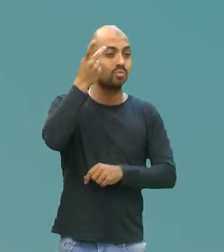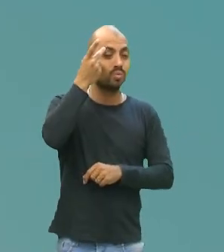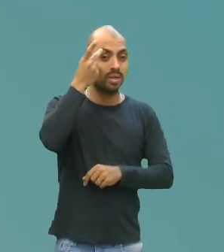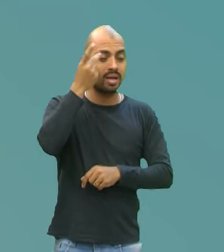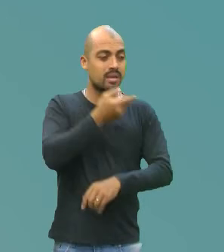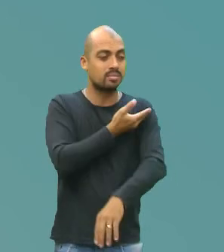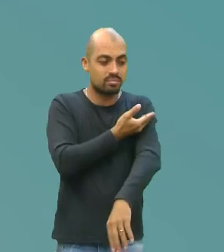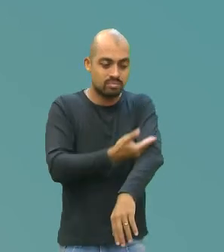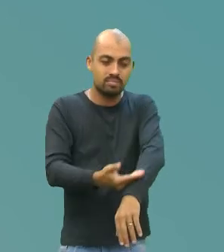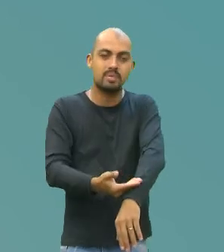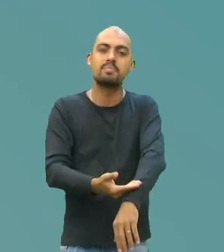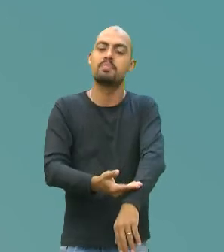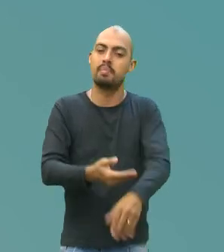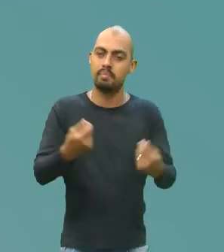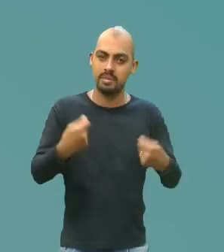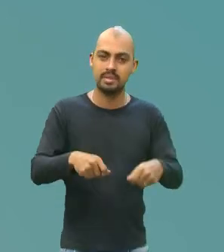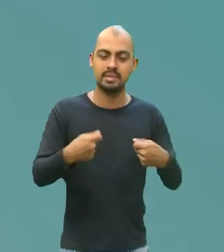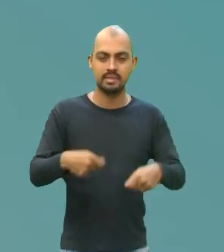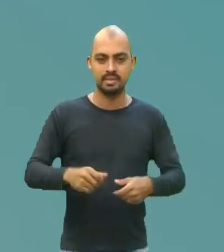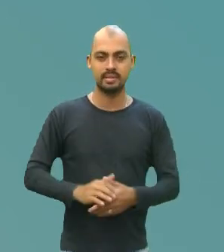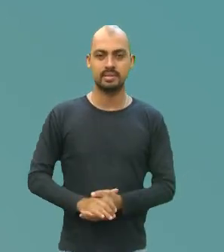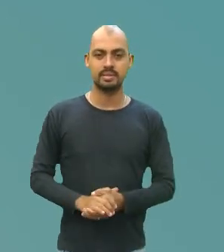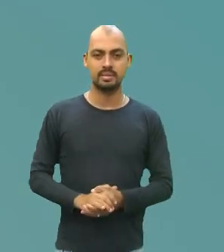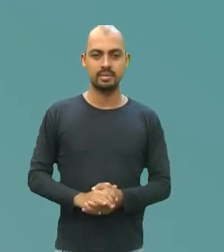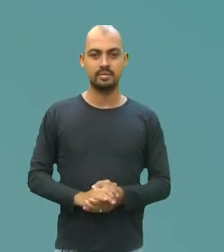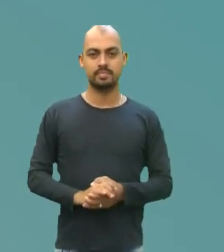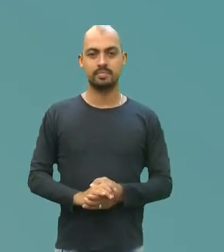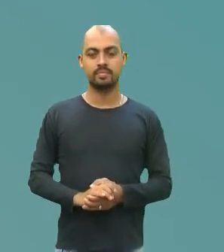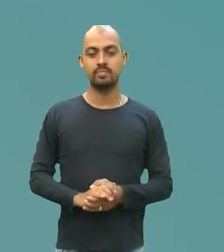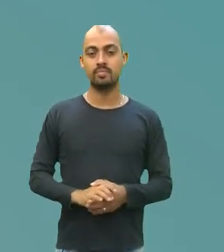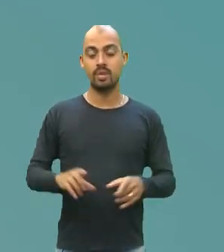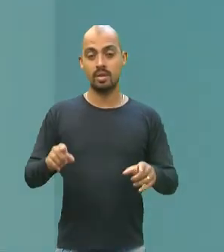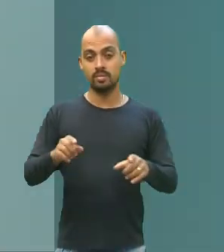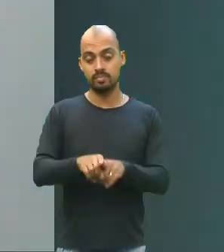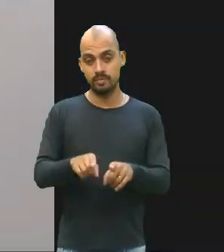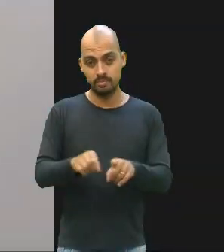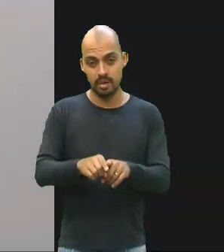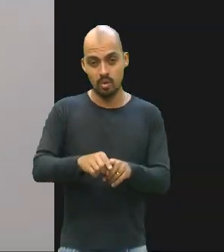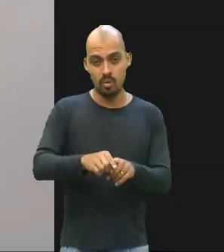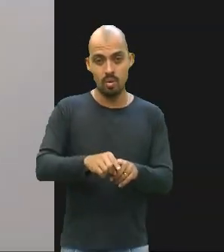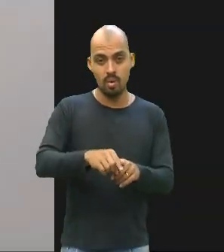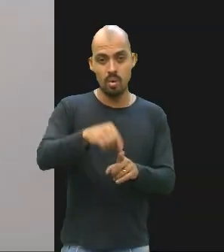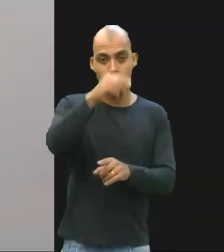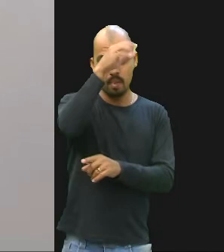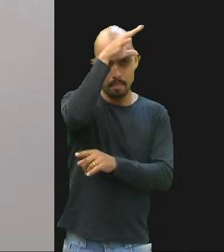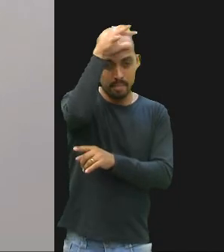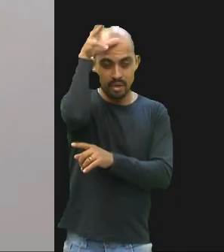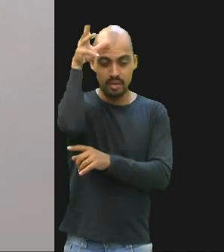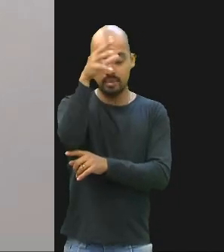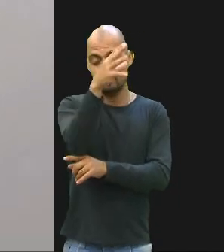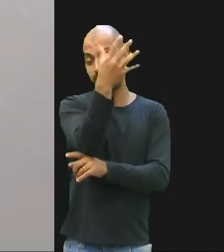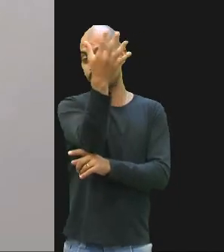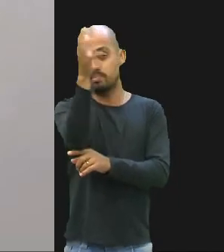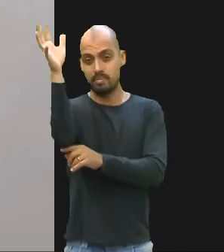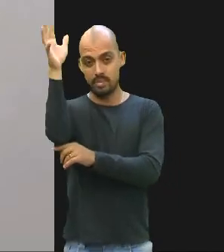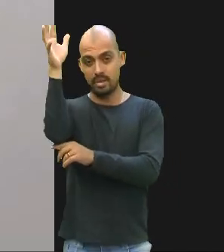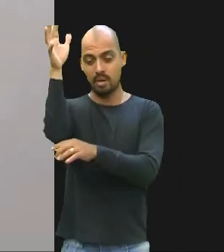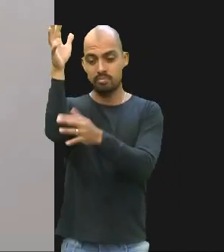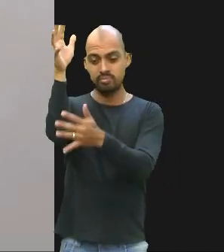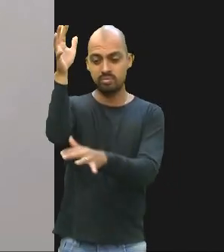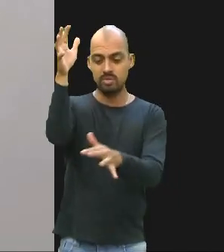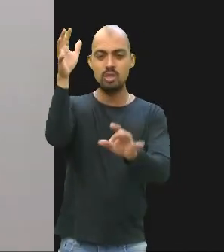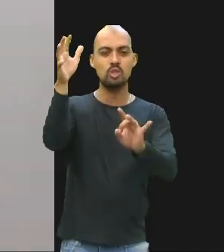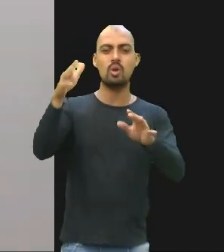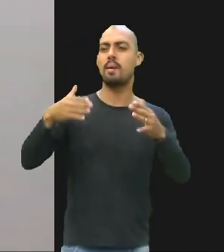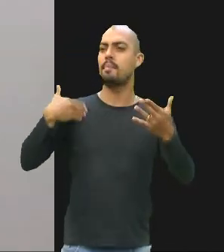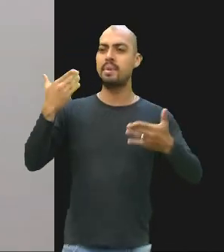como a gente está tratando os nossos biomas. O Pantanal, ele não é só um ambiente de lazer, né? Ele é